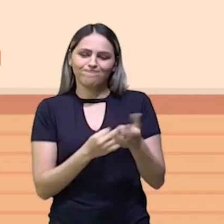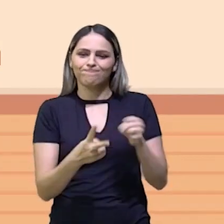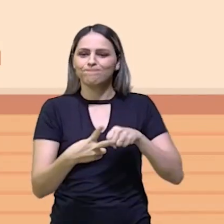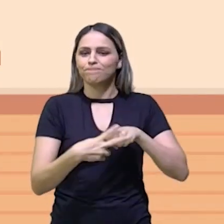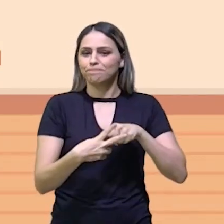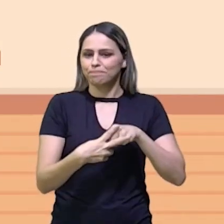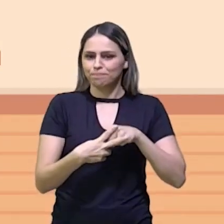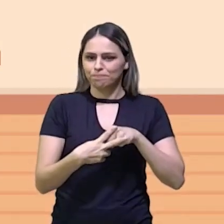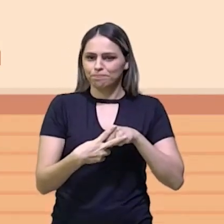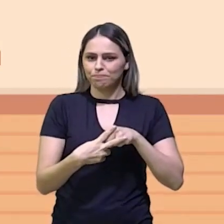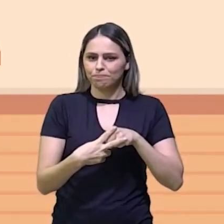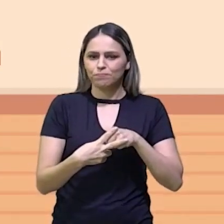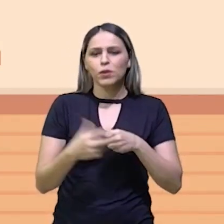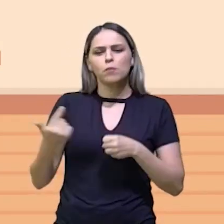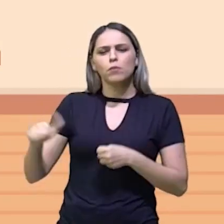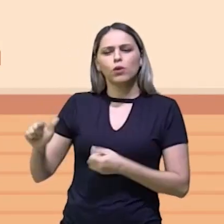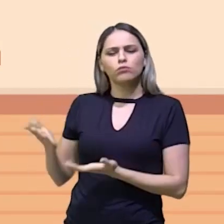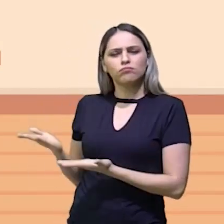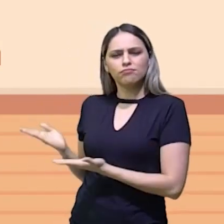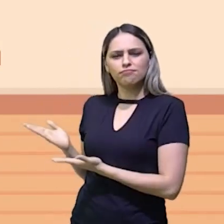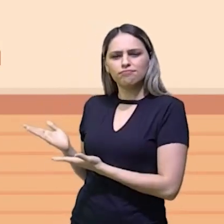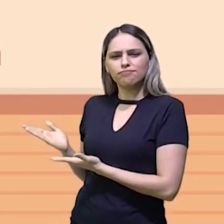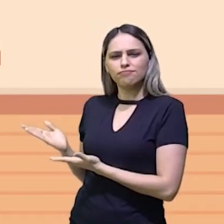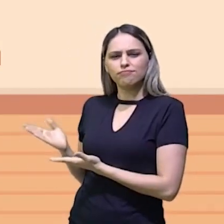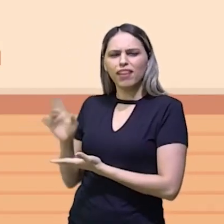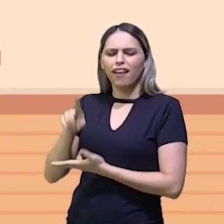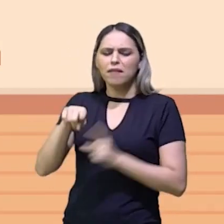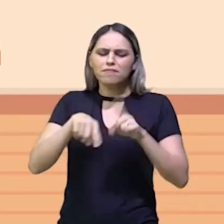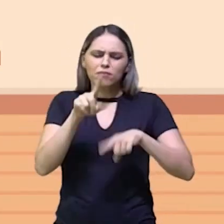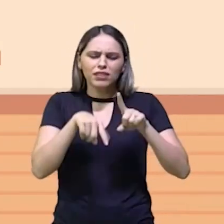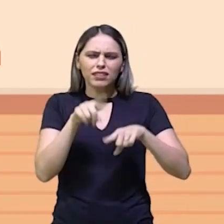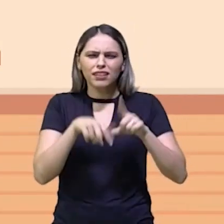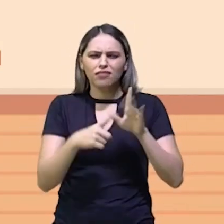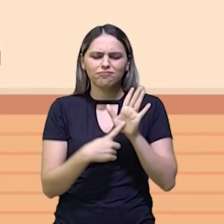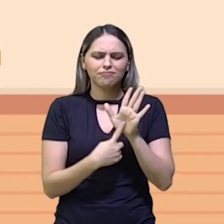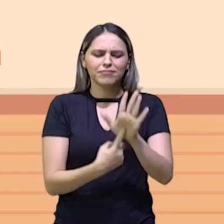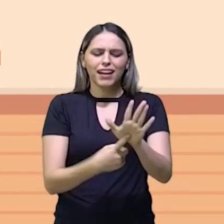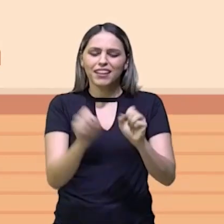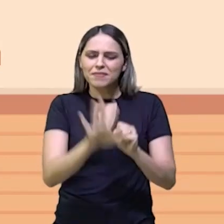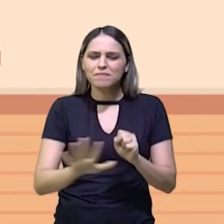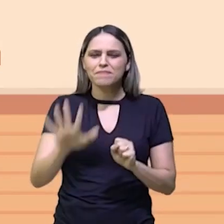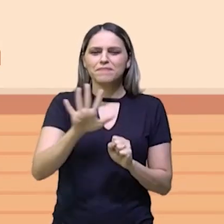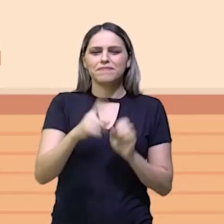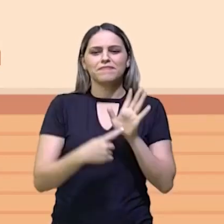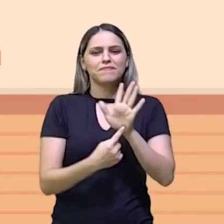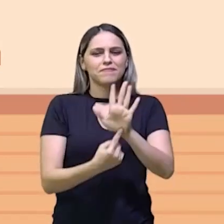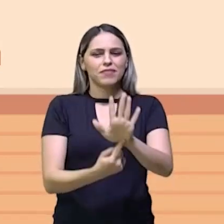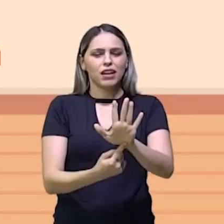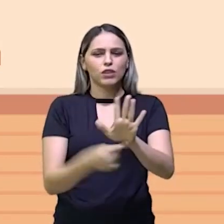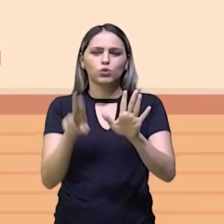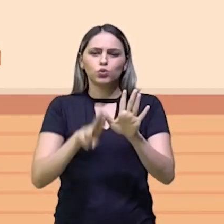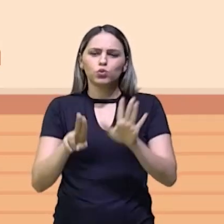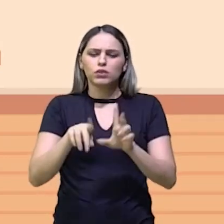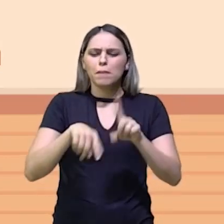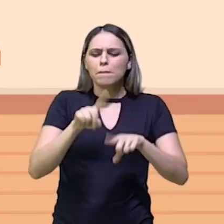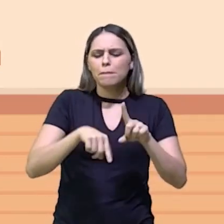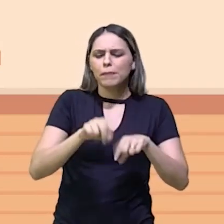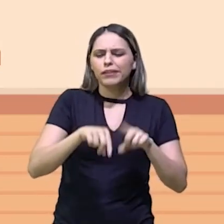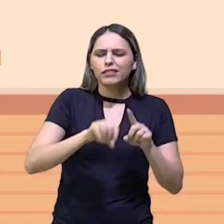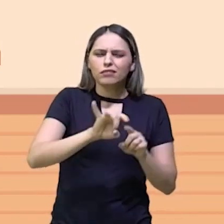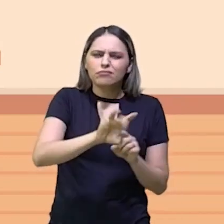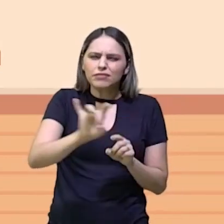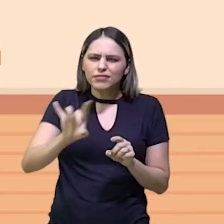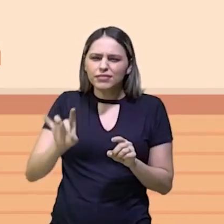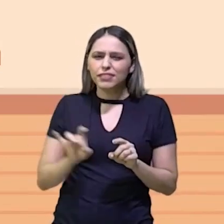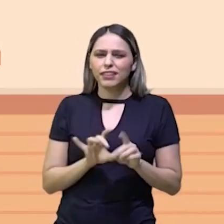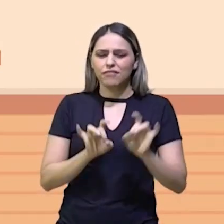certo? O próximo, crianças, são embalagens de produto. Essas embalagens são muito